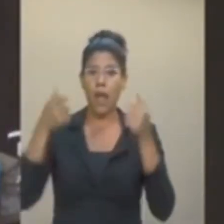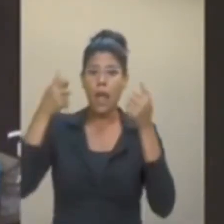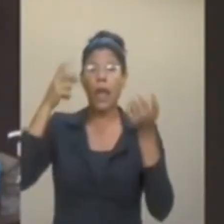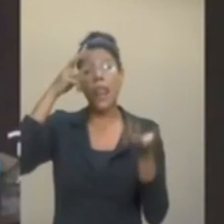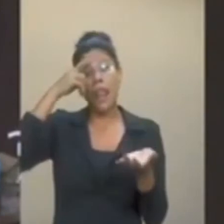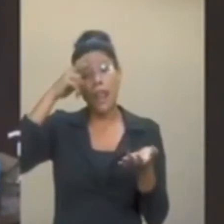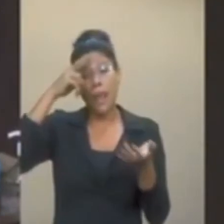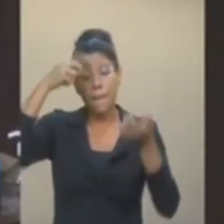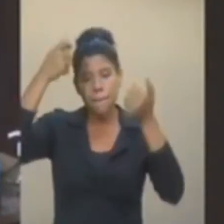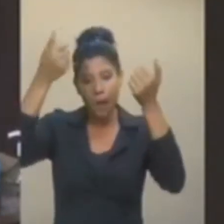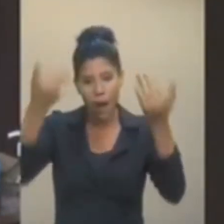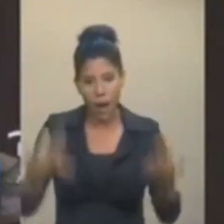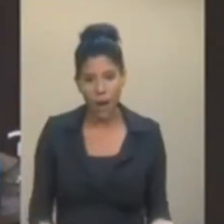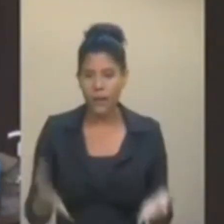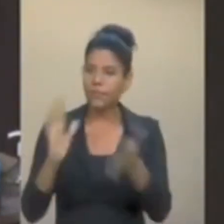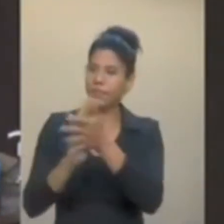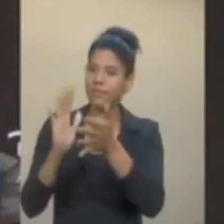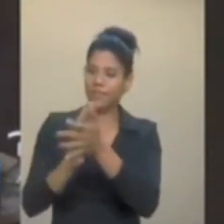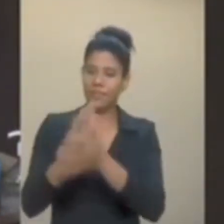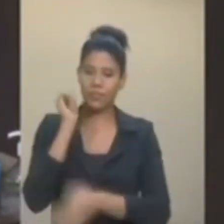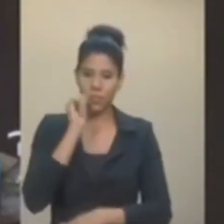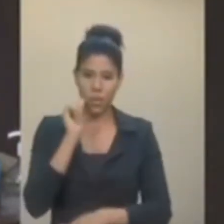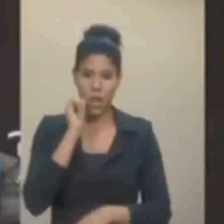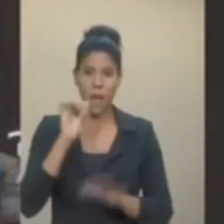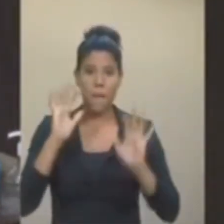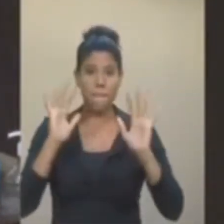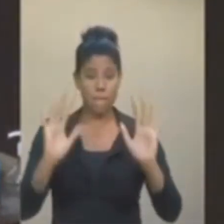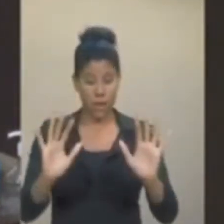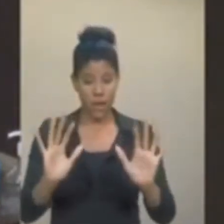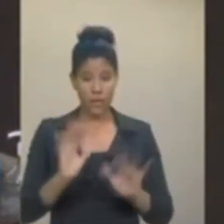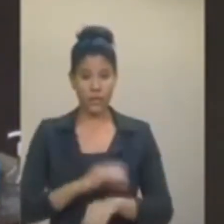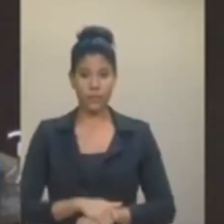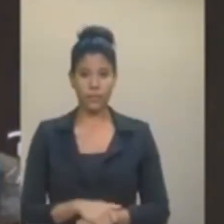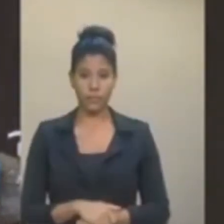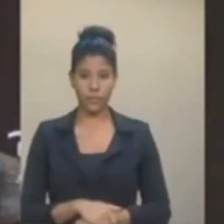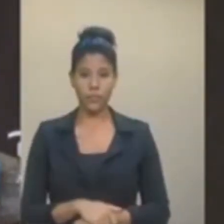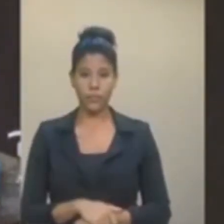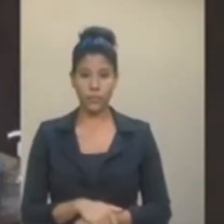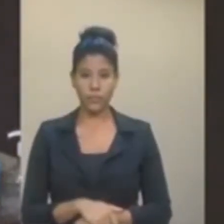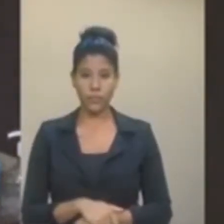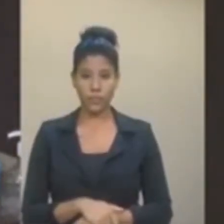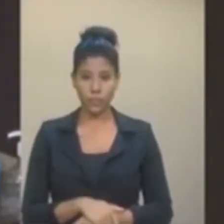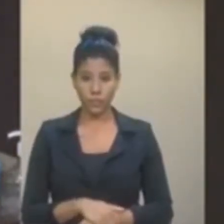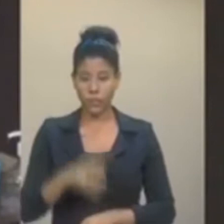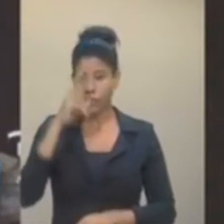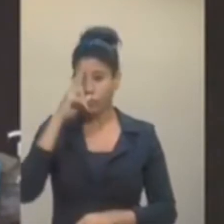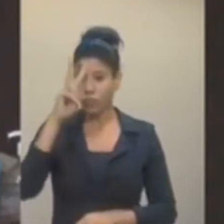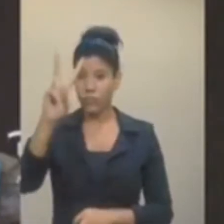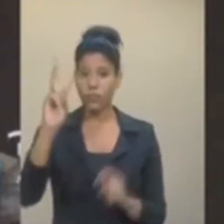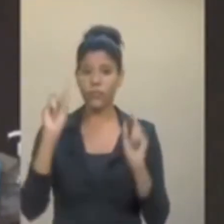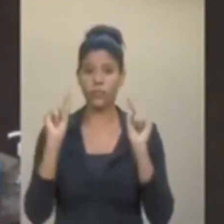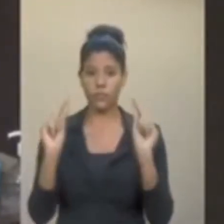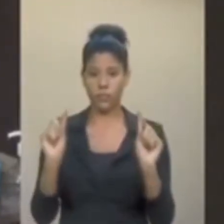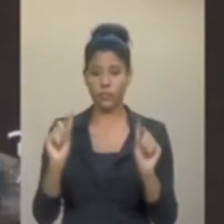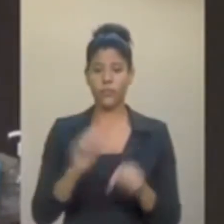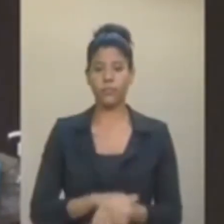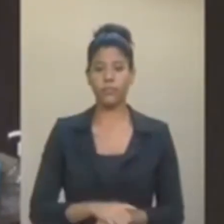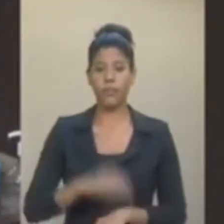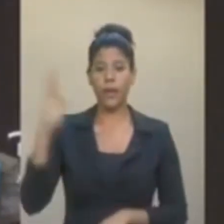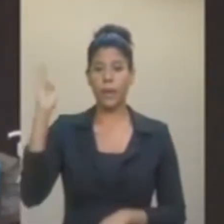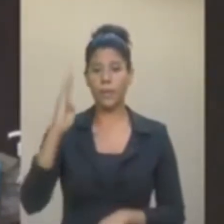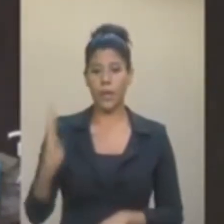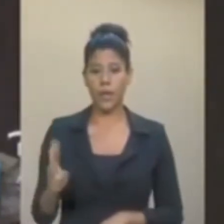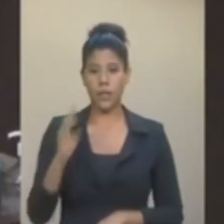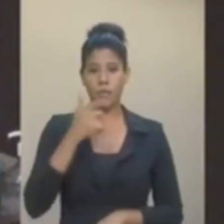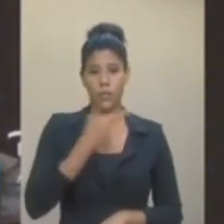homenagear esta mulher. Mas mais do que isso, para lembrar que no Brasil de